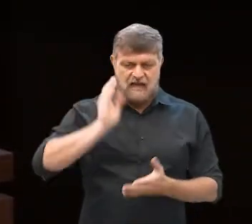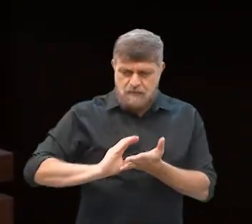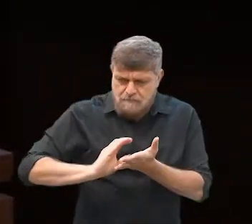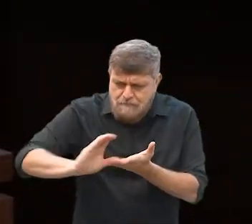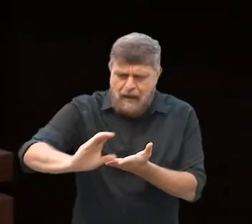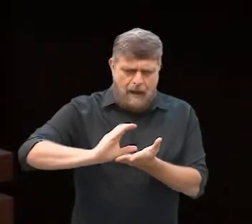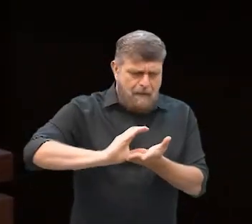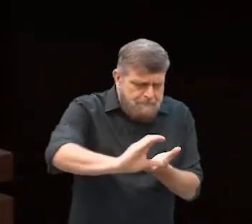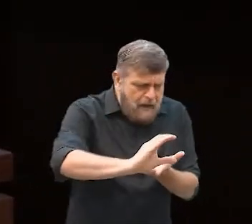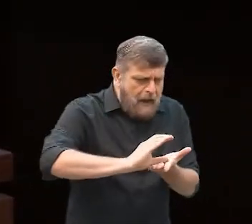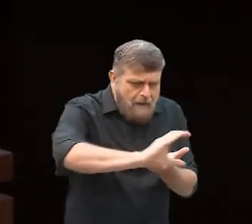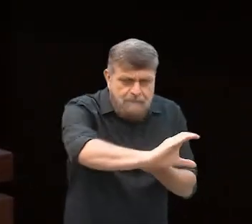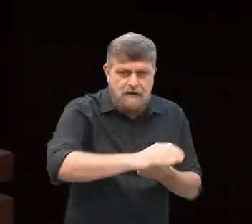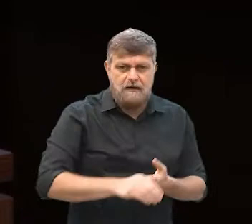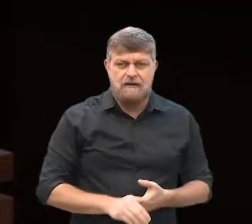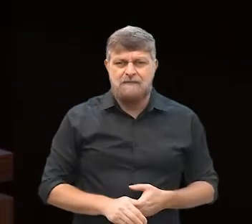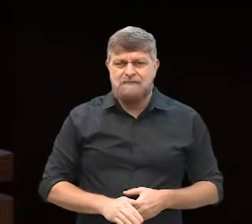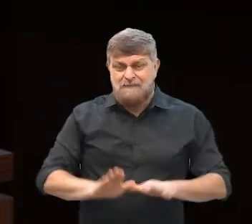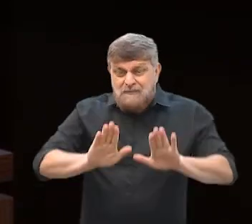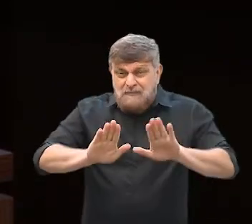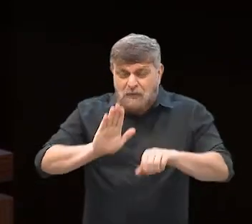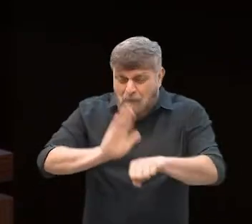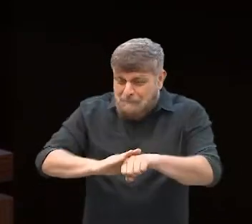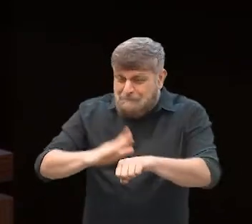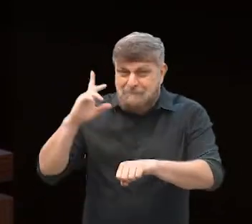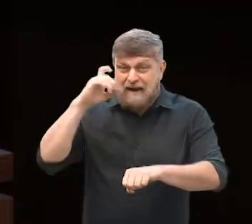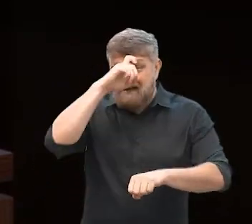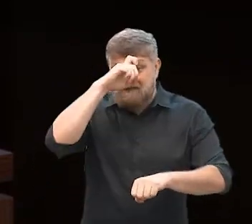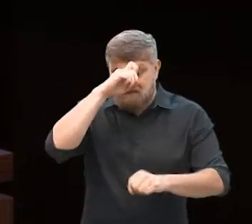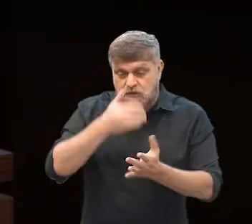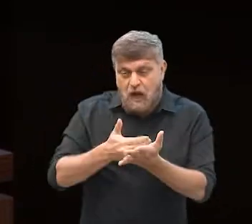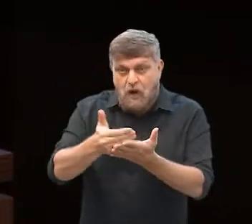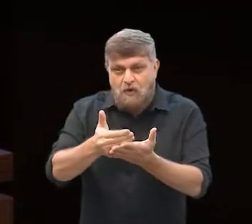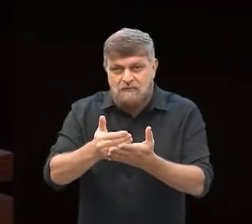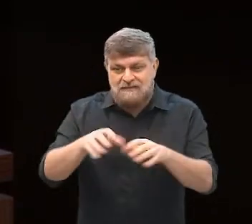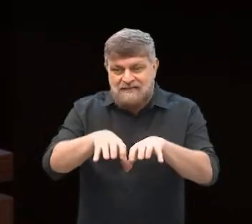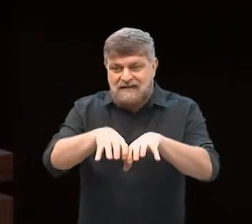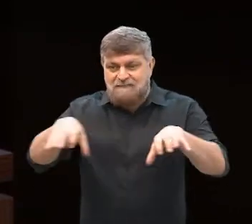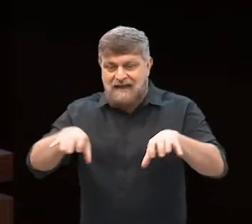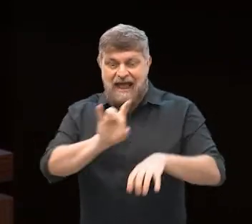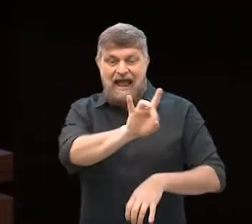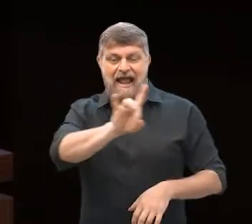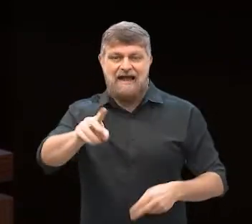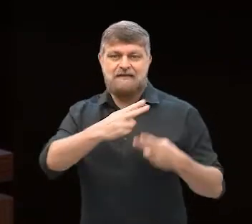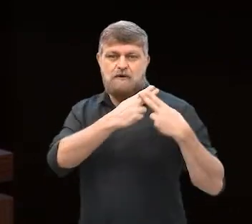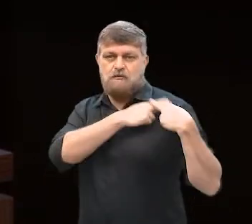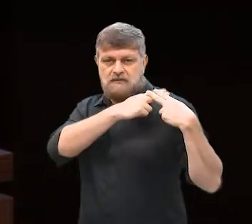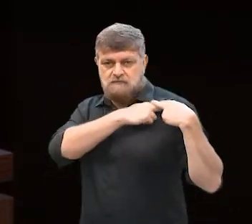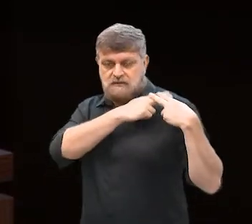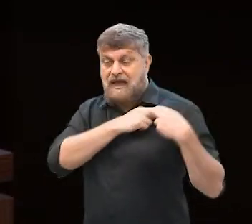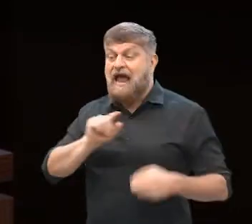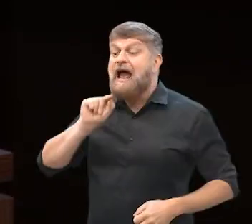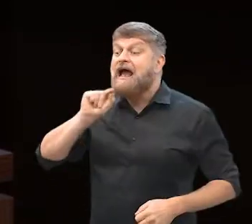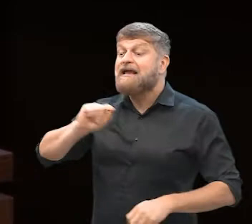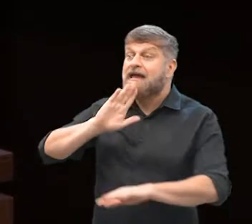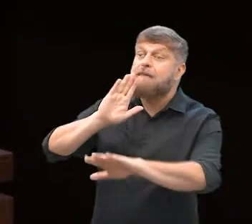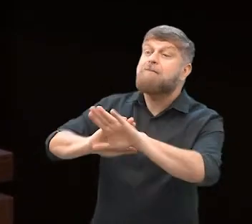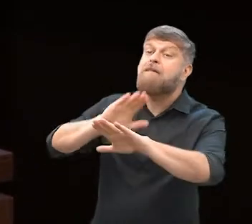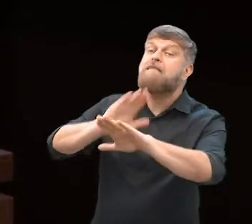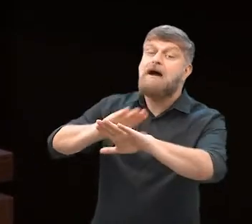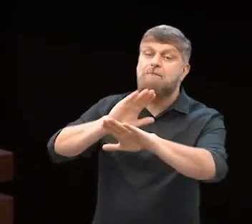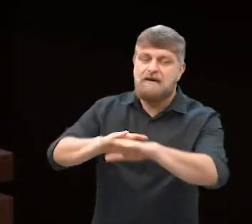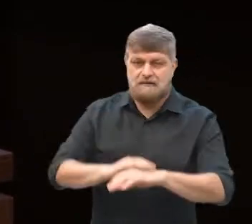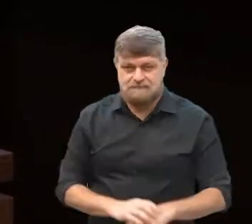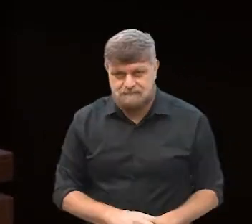ou não. O que foi mais difícil no início foi separar o papel de cada um. Quem que vai fazer tal